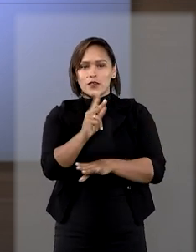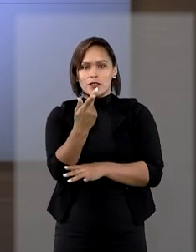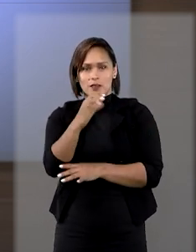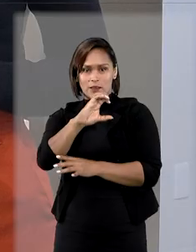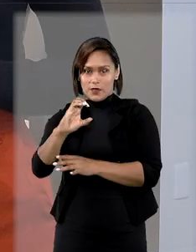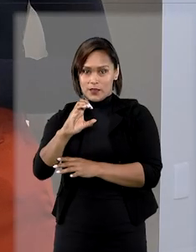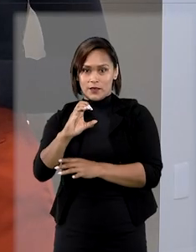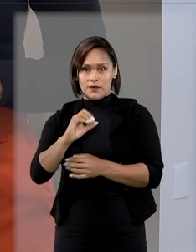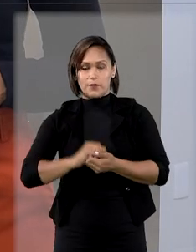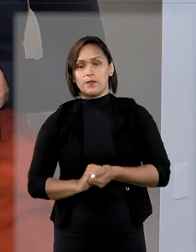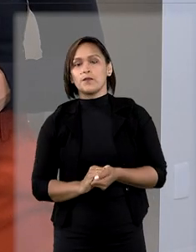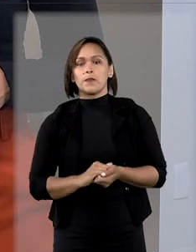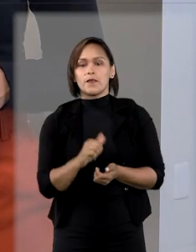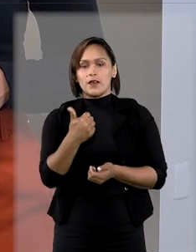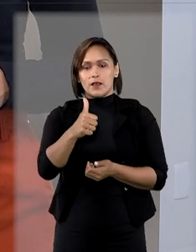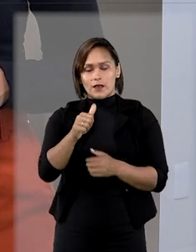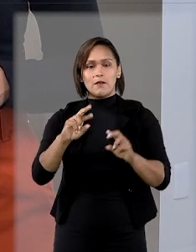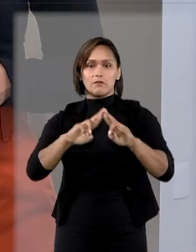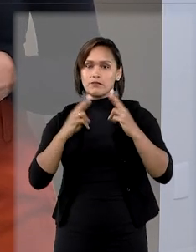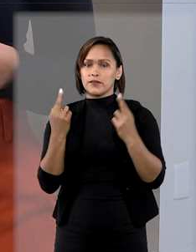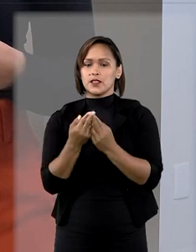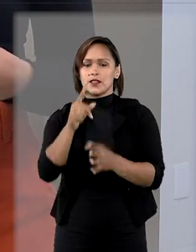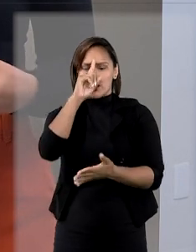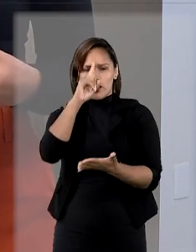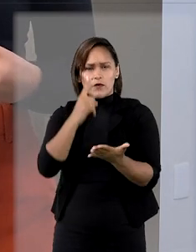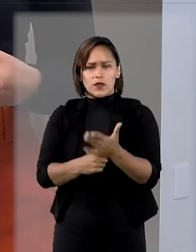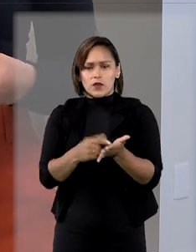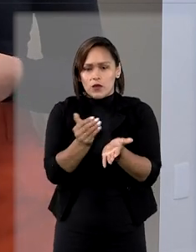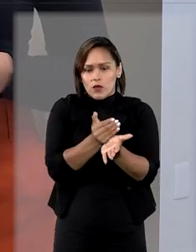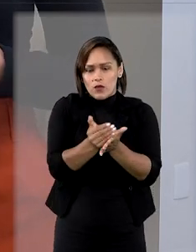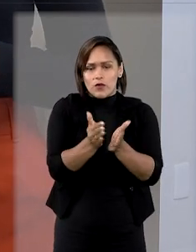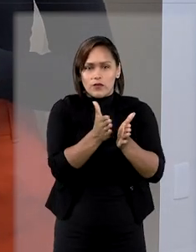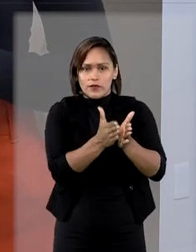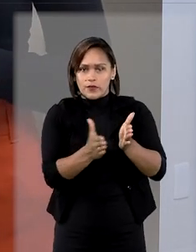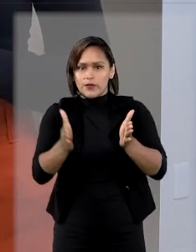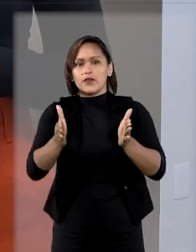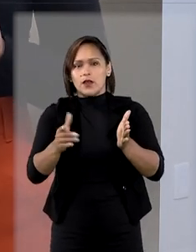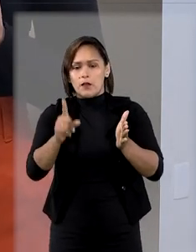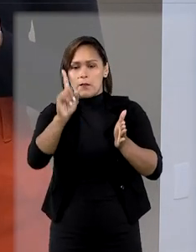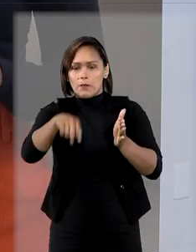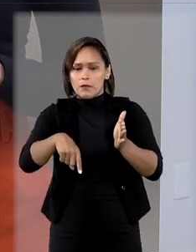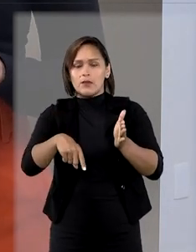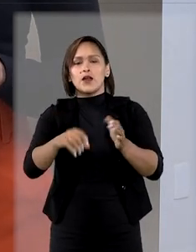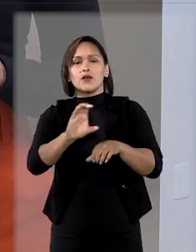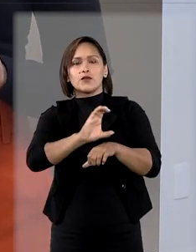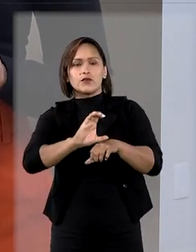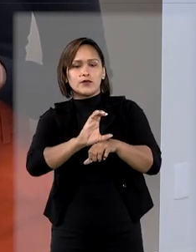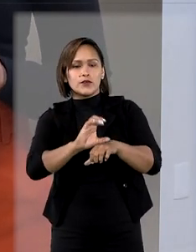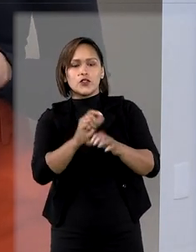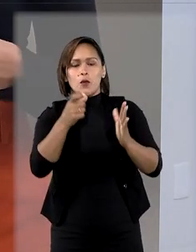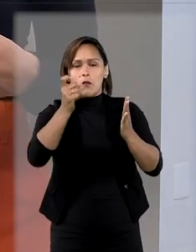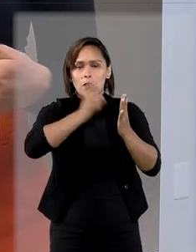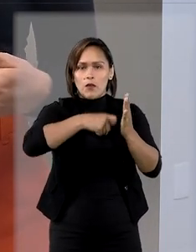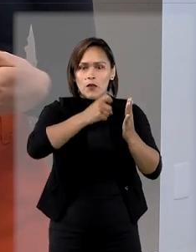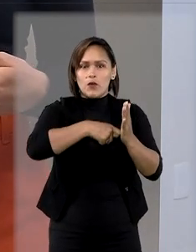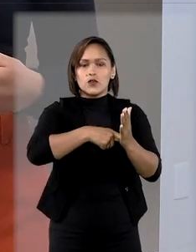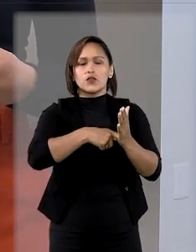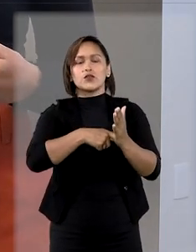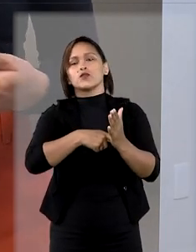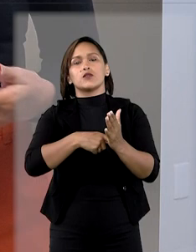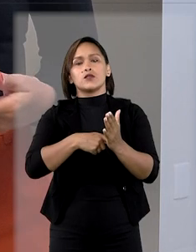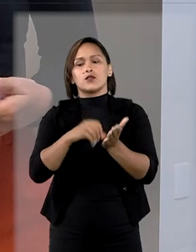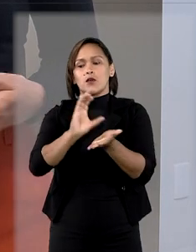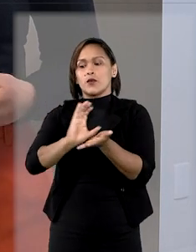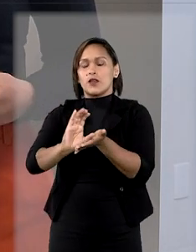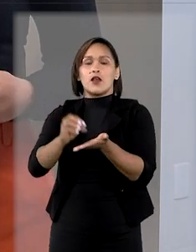habeas corpus. E a primeira sessão definiu o início do prazo decadencial para constituição de imposto sobre